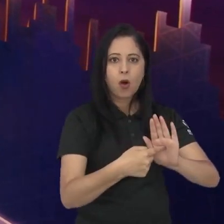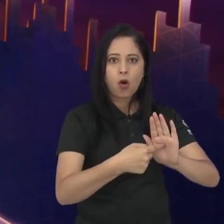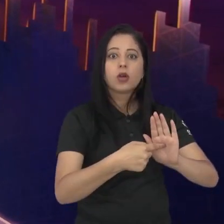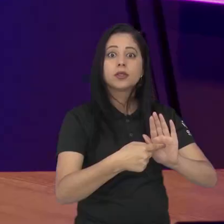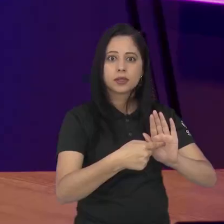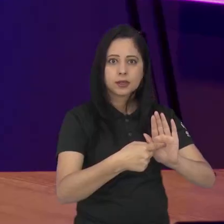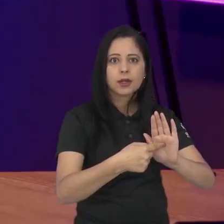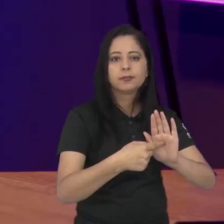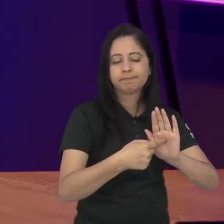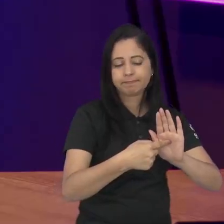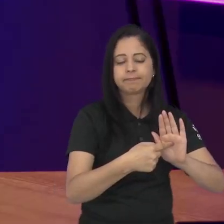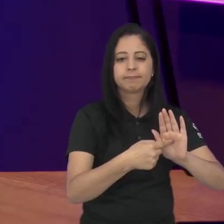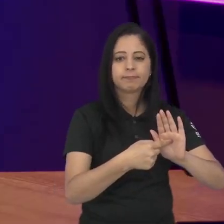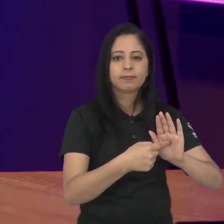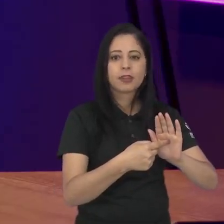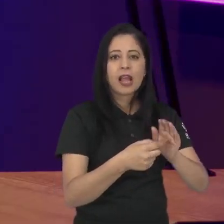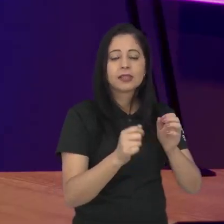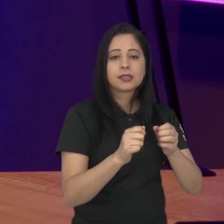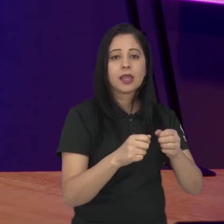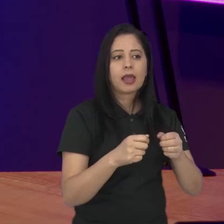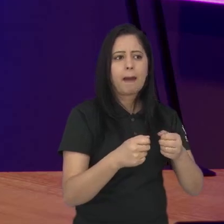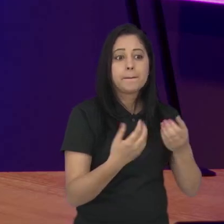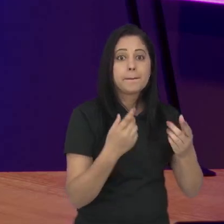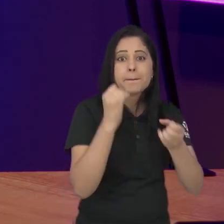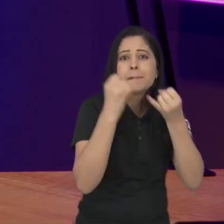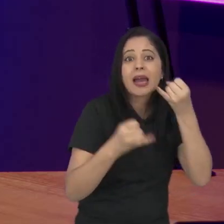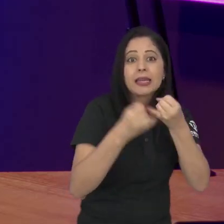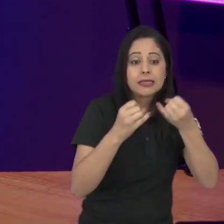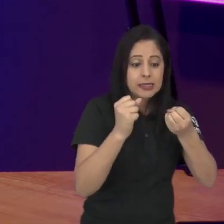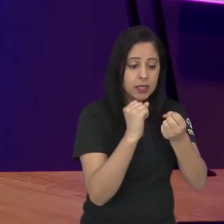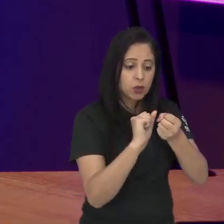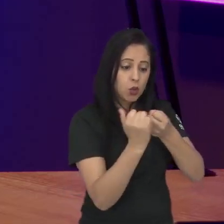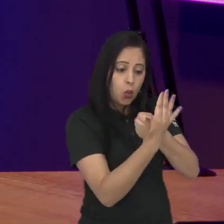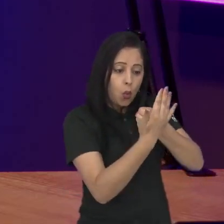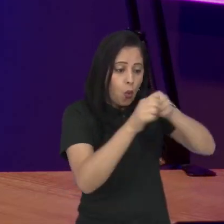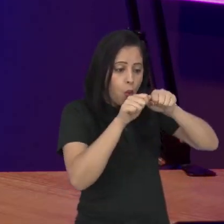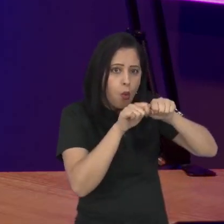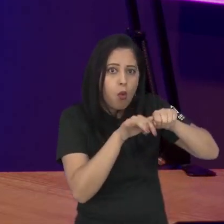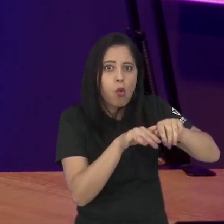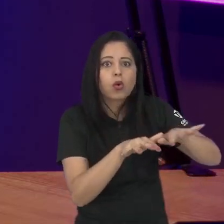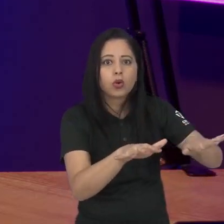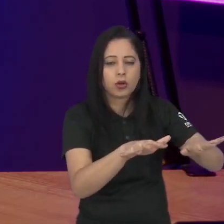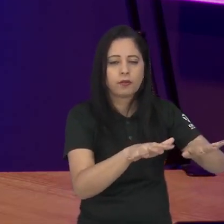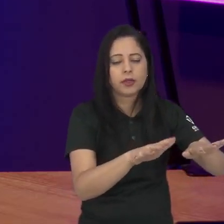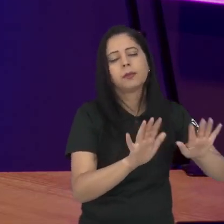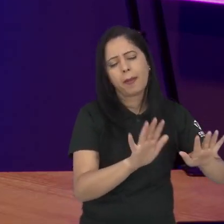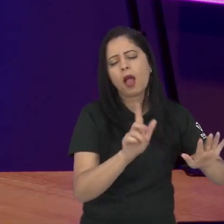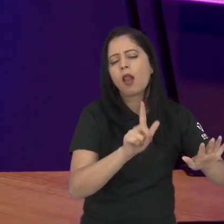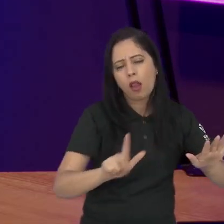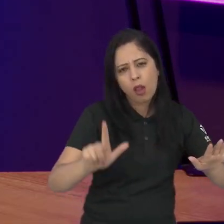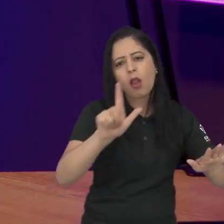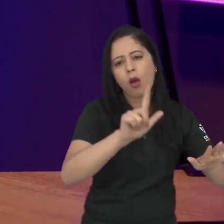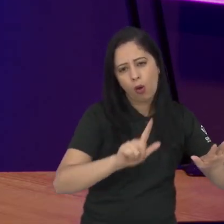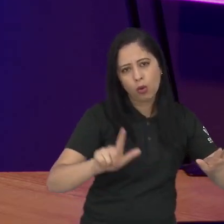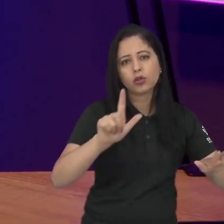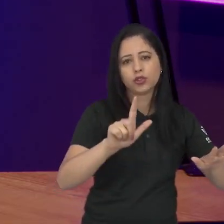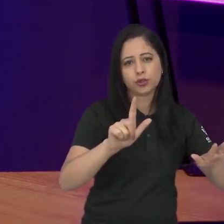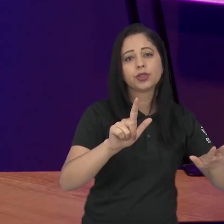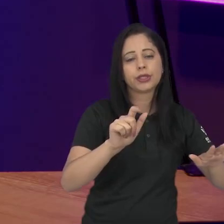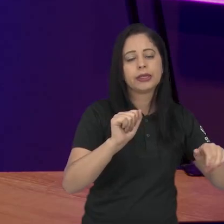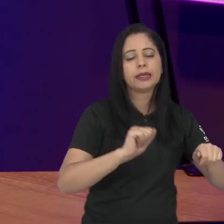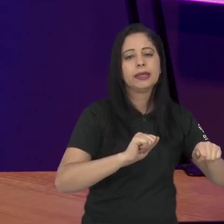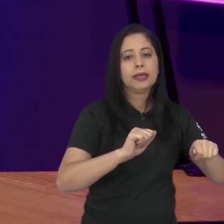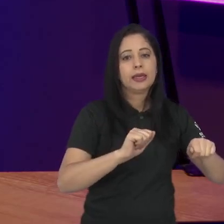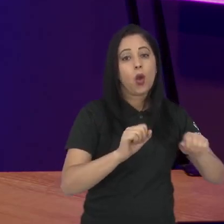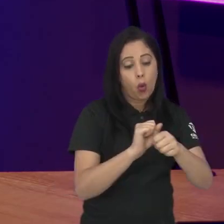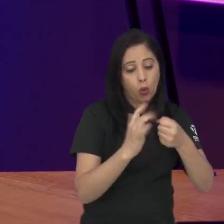que aconteceu com a gente durante o coronavírus. Lógico que durante o coronavírus, né, ele foi menos grave do que mostrou